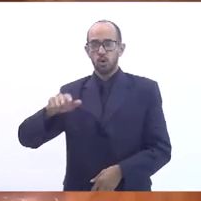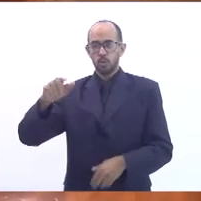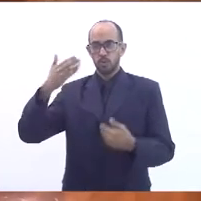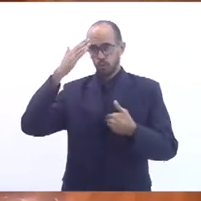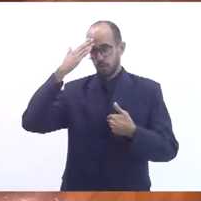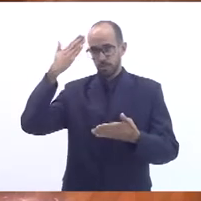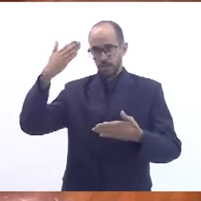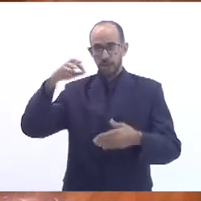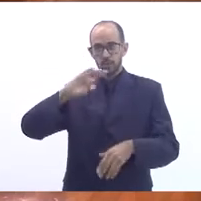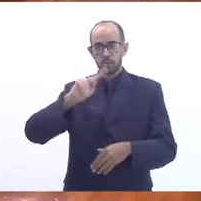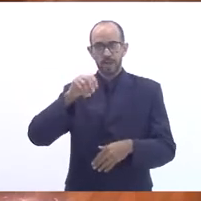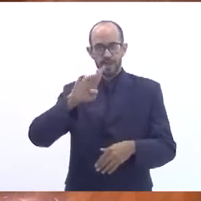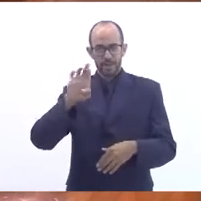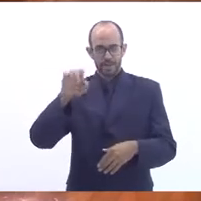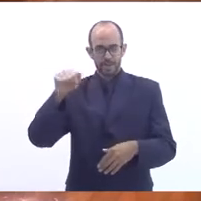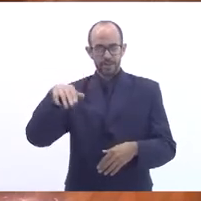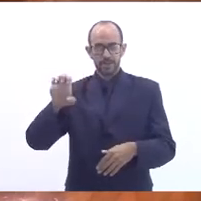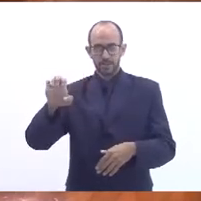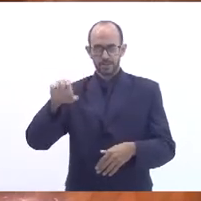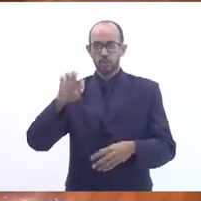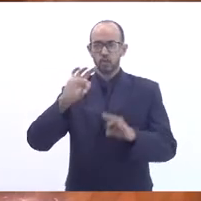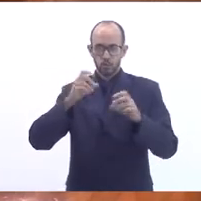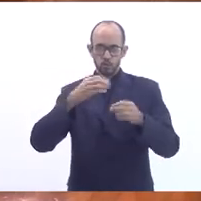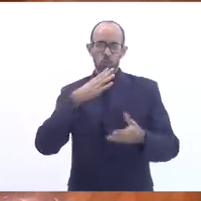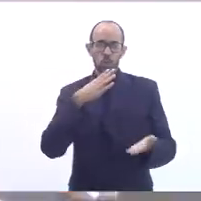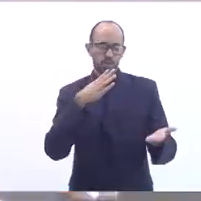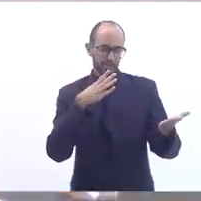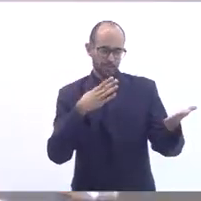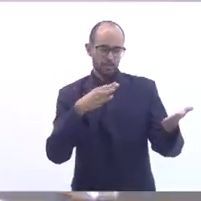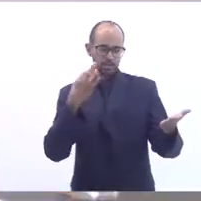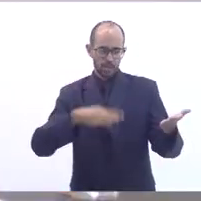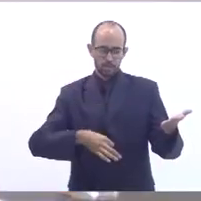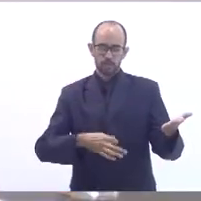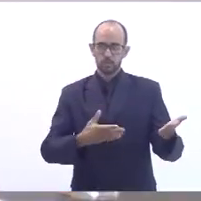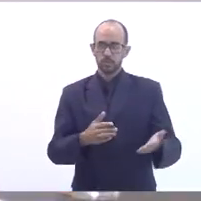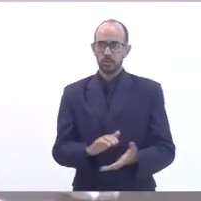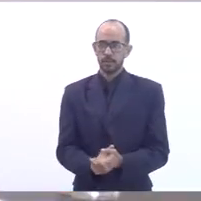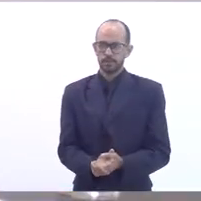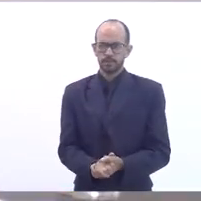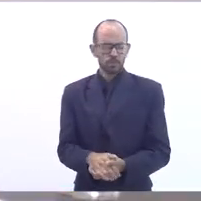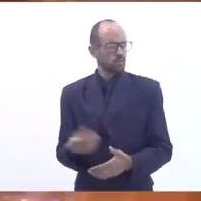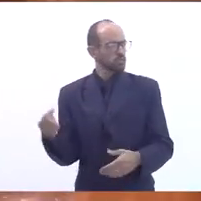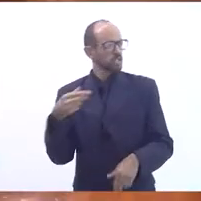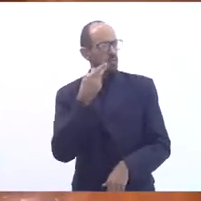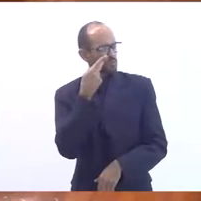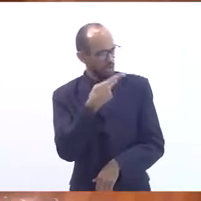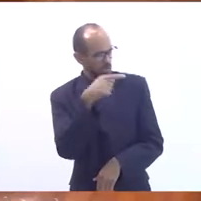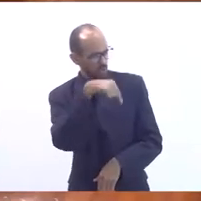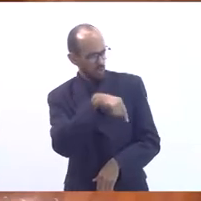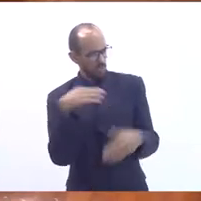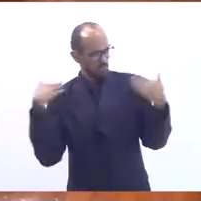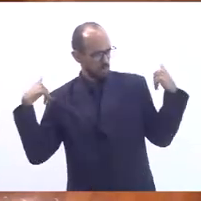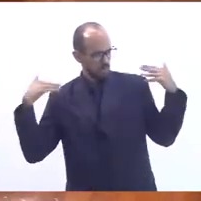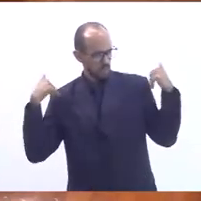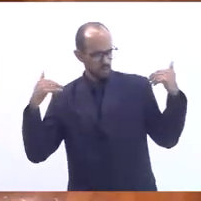Eric Todo mundo conhece né Ah mas você tá no Rio de passagem só Eric